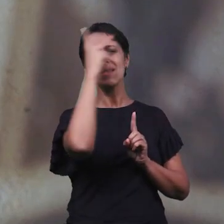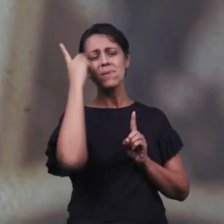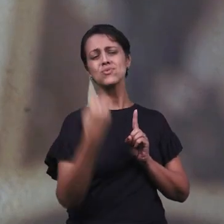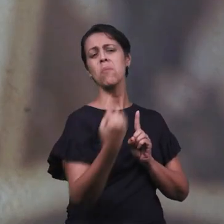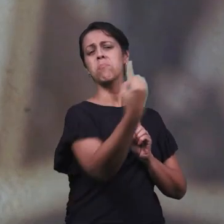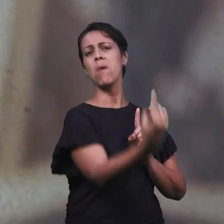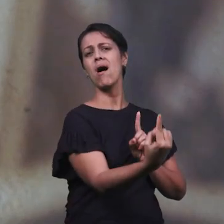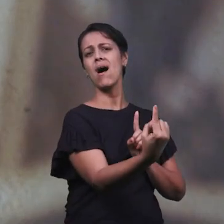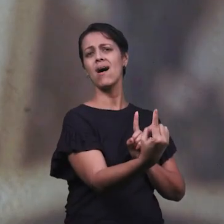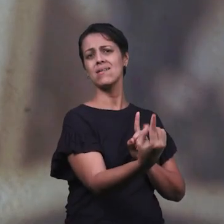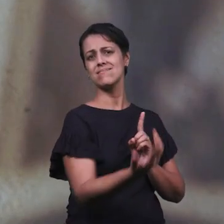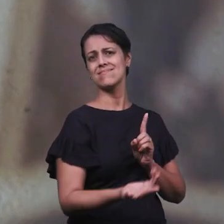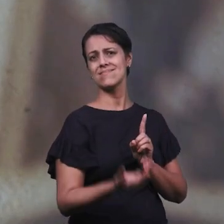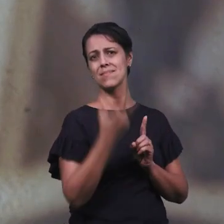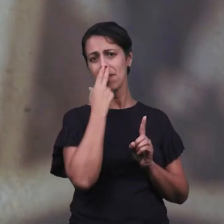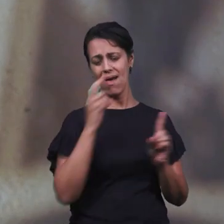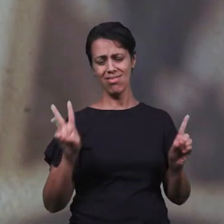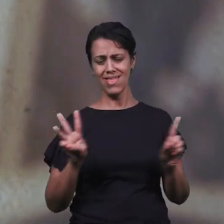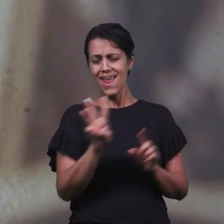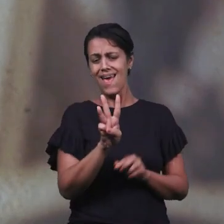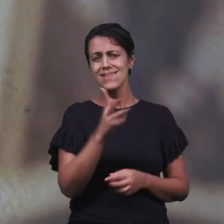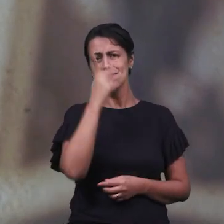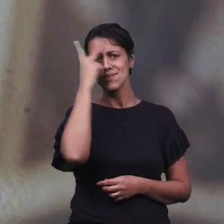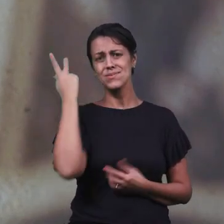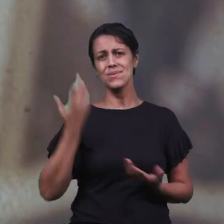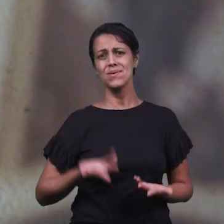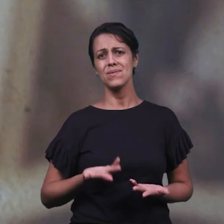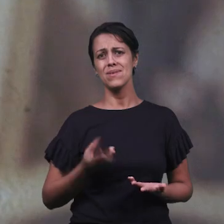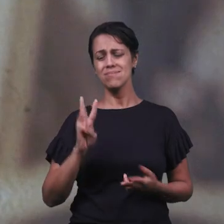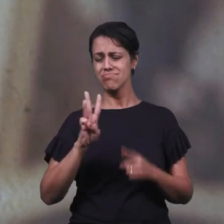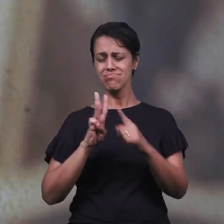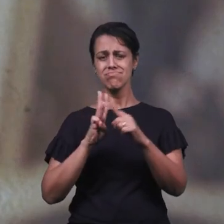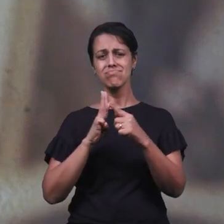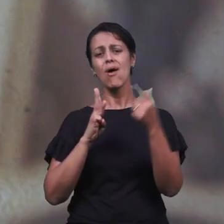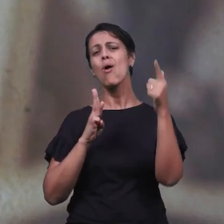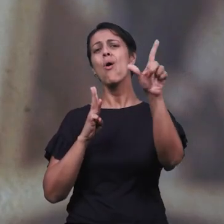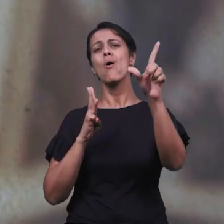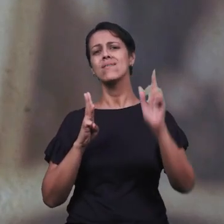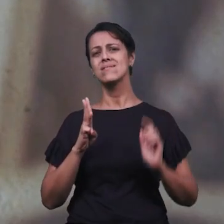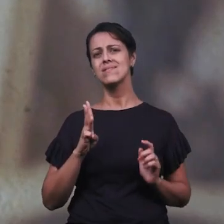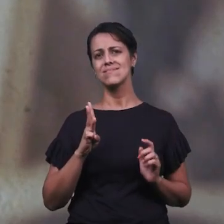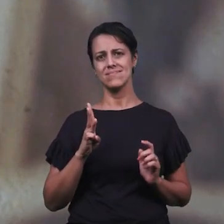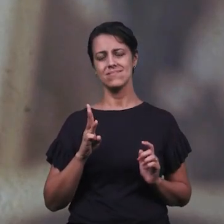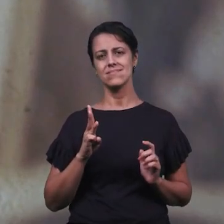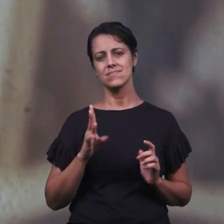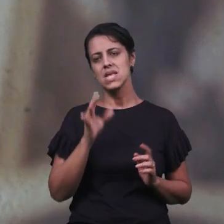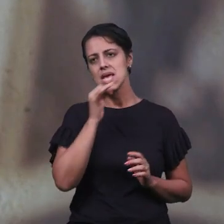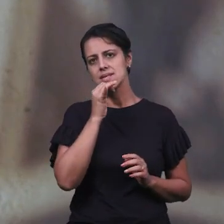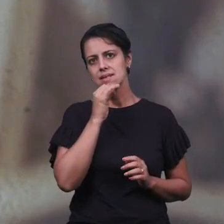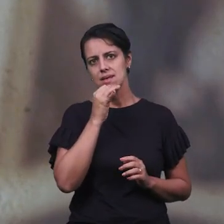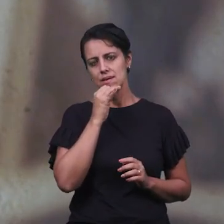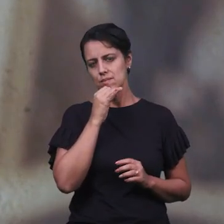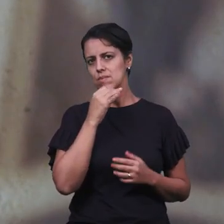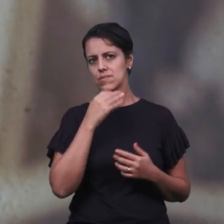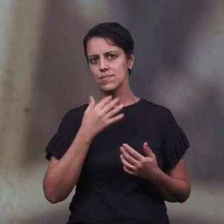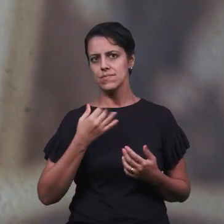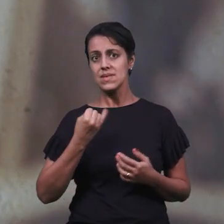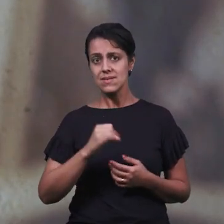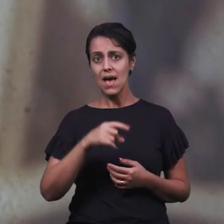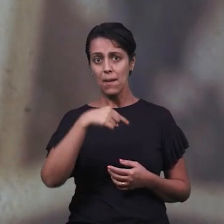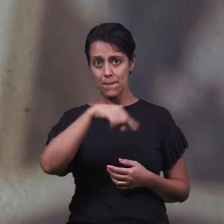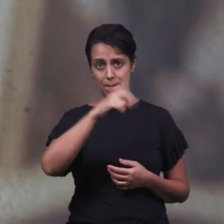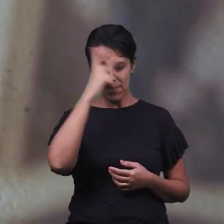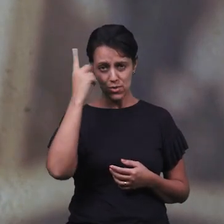que prevalece nisso... Pode ser um mediador ou um árbitro, né? No caso do judiciário, assim, quando a pessoa ela se vale do